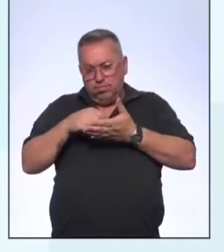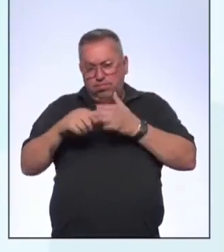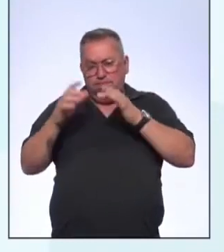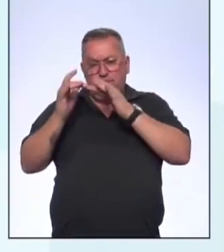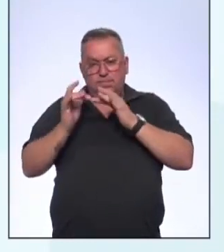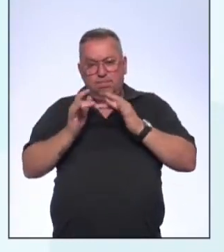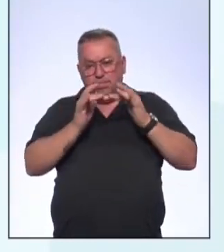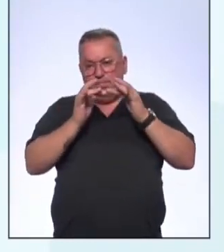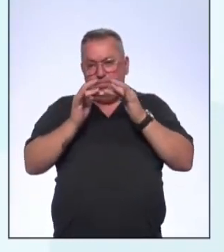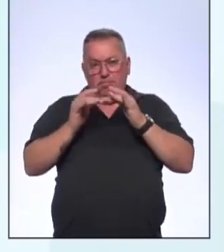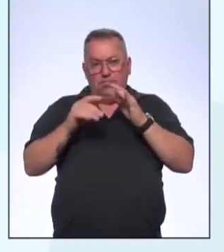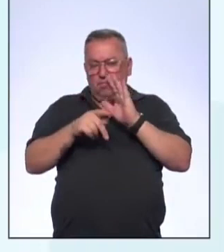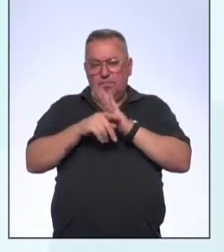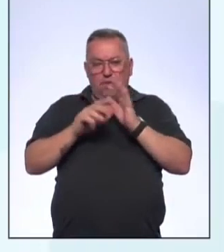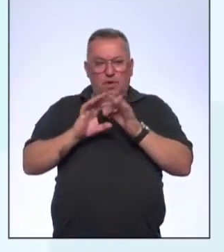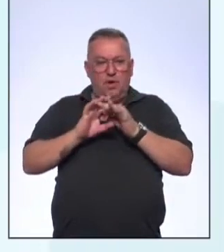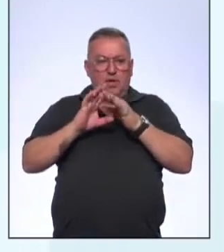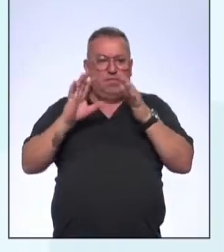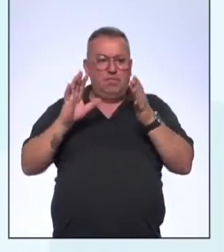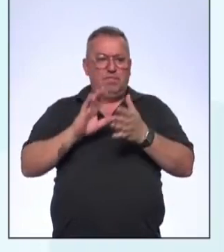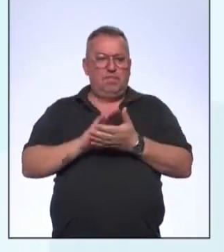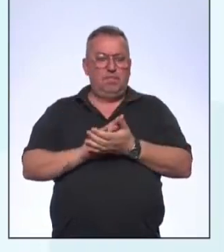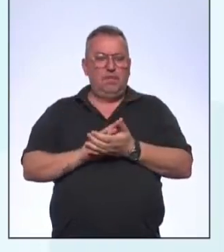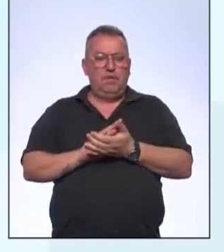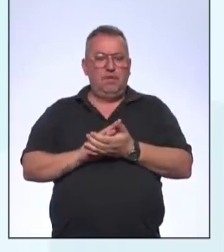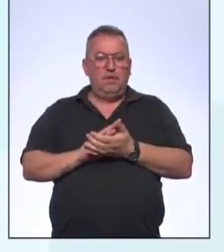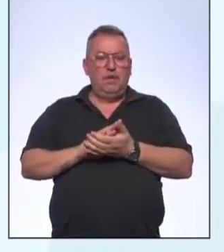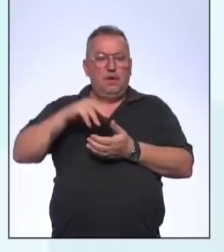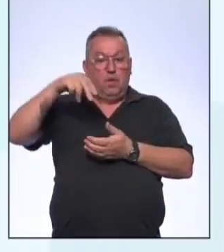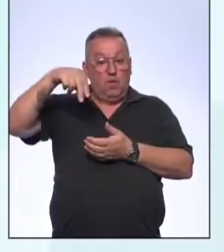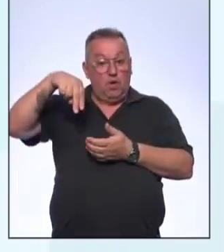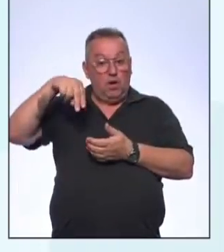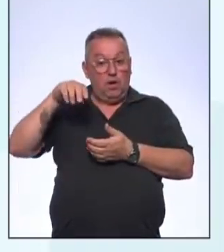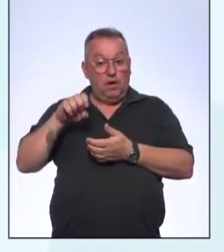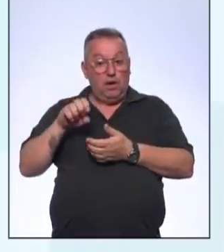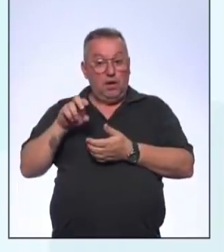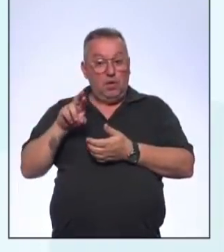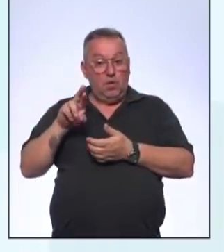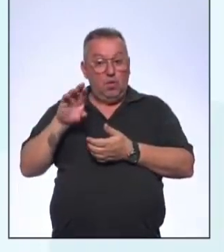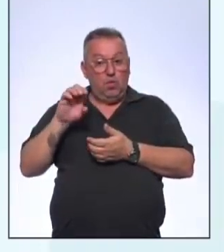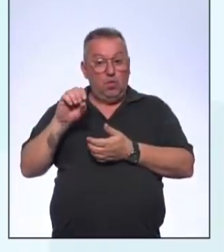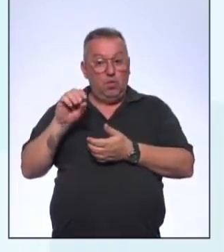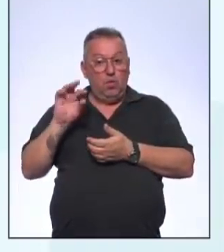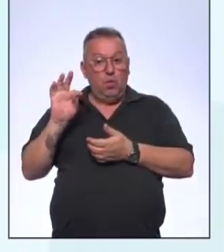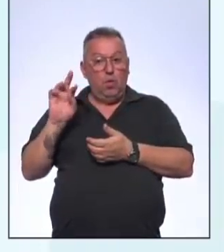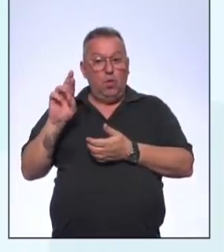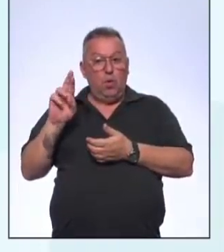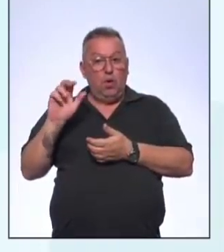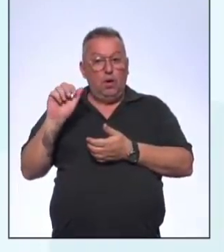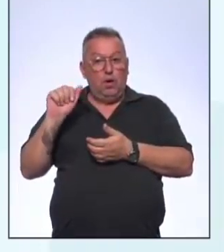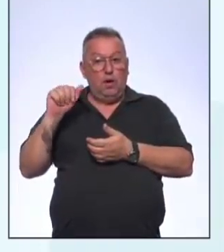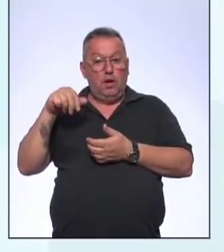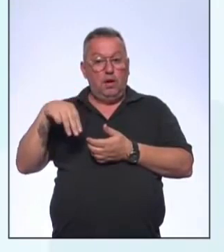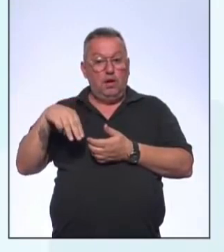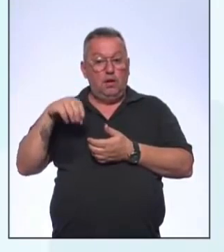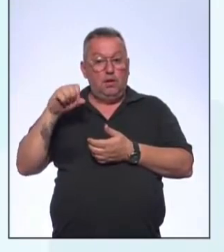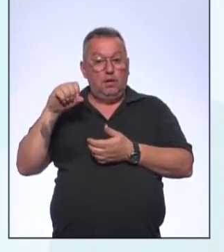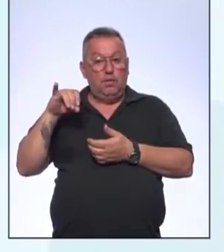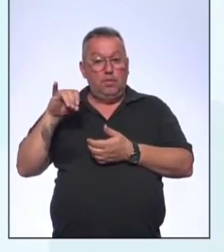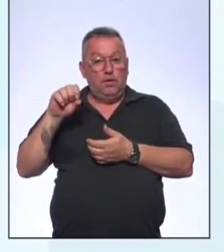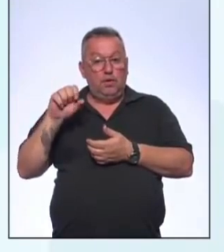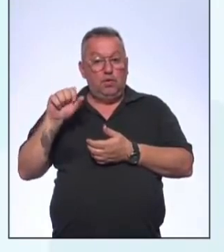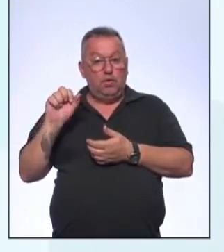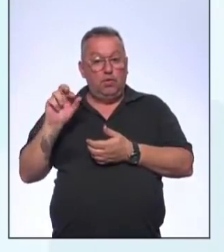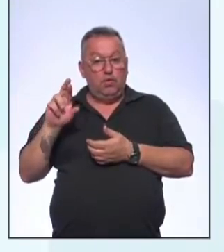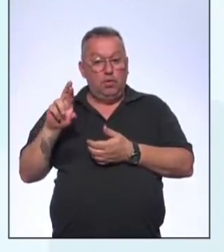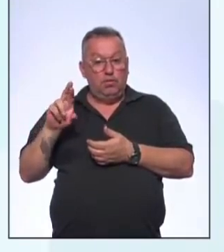correlação sistema endócrino, sistema nervoso, aí fica à vontade o entendimento que cada um teve. Mas a pergunta